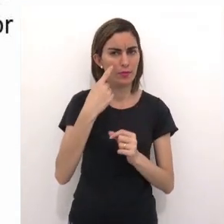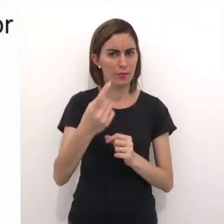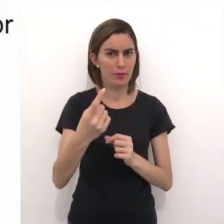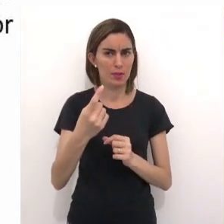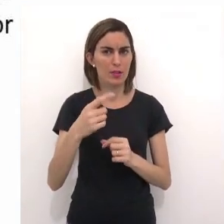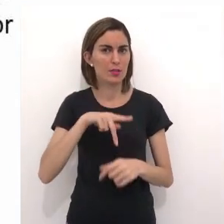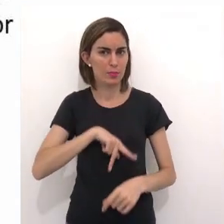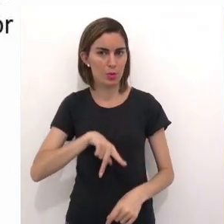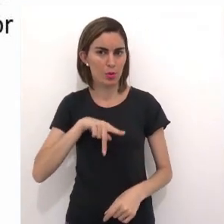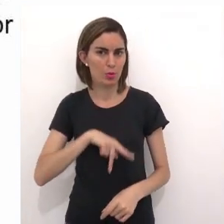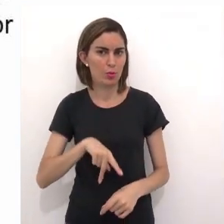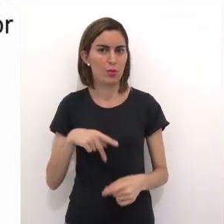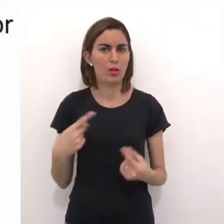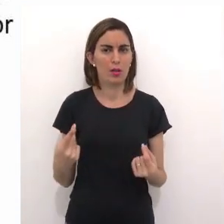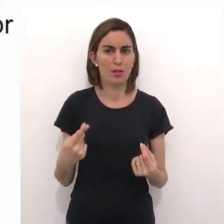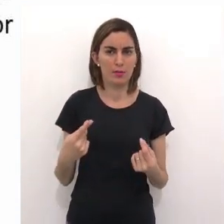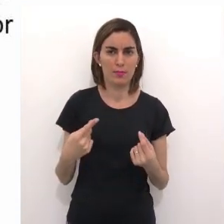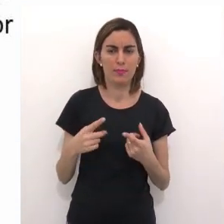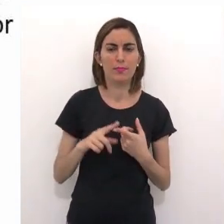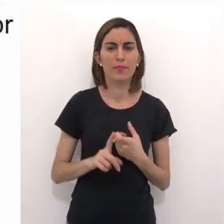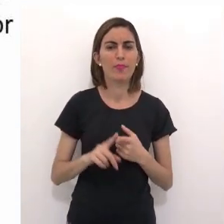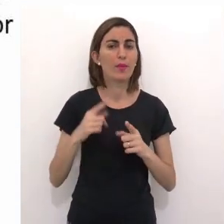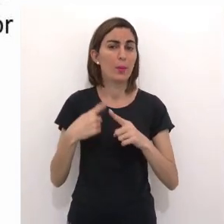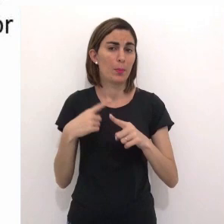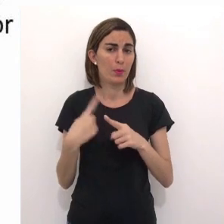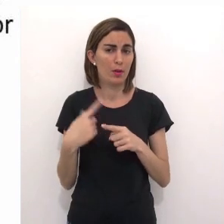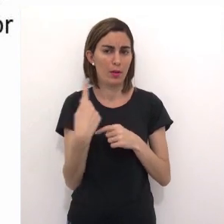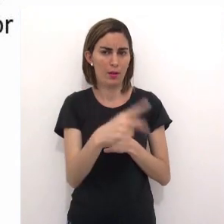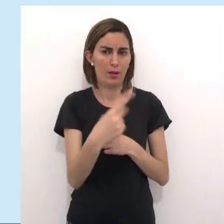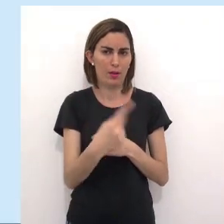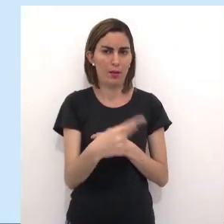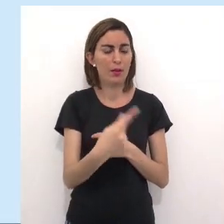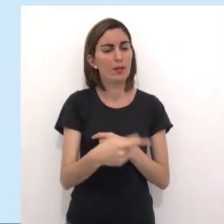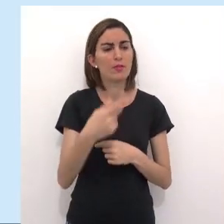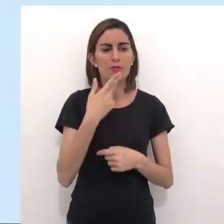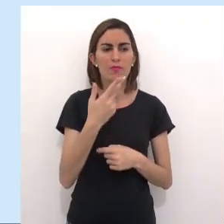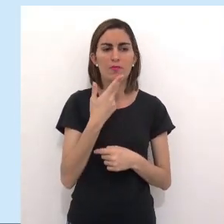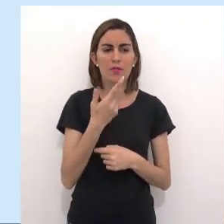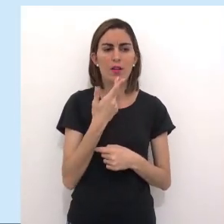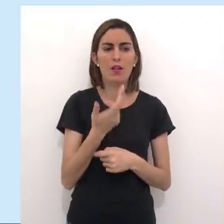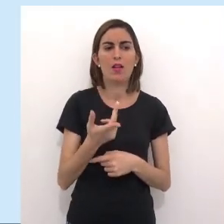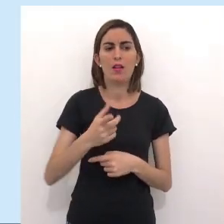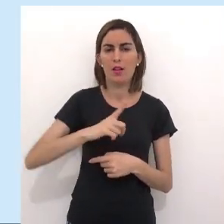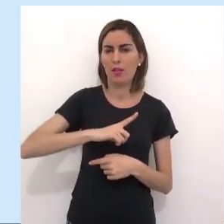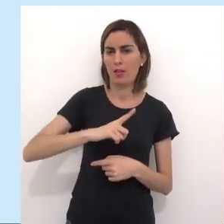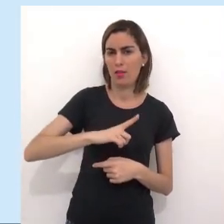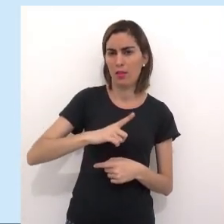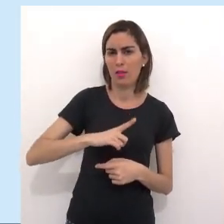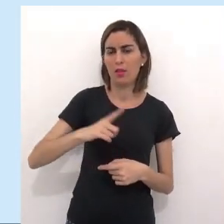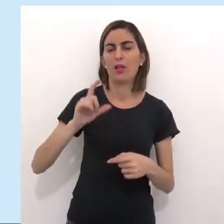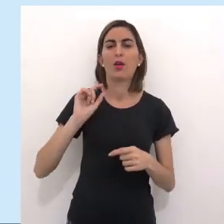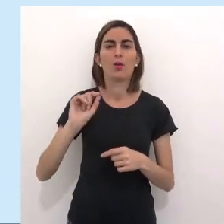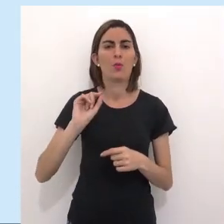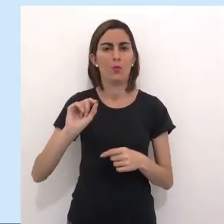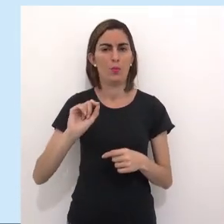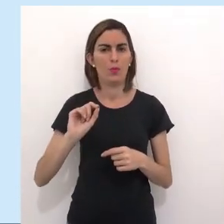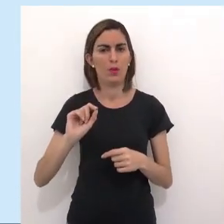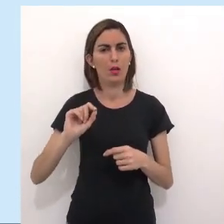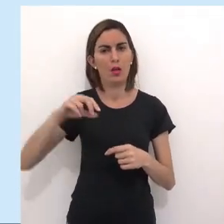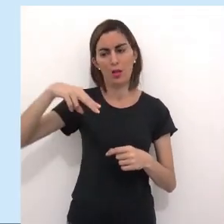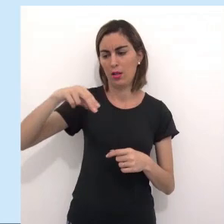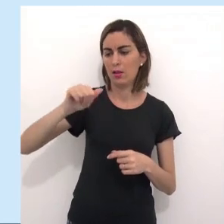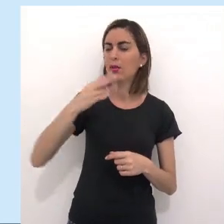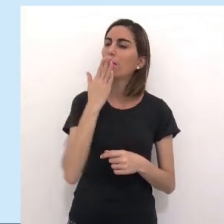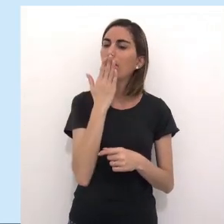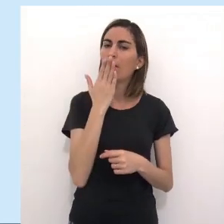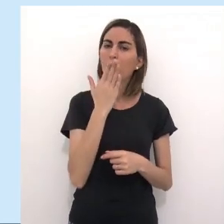pelos portugueses caísse por terra. Porque eles admitiam, eles tinham a tese de que os